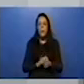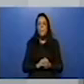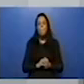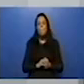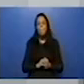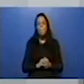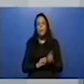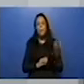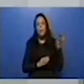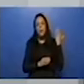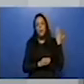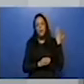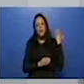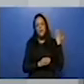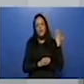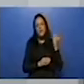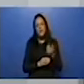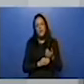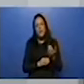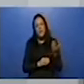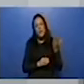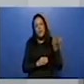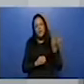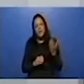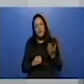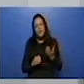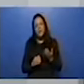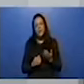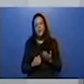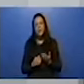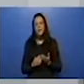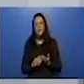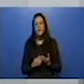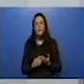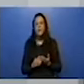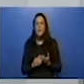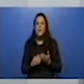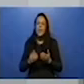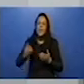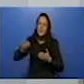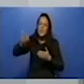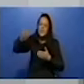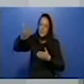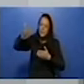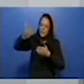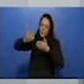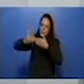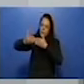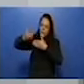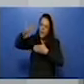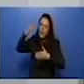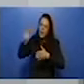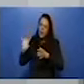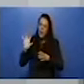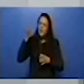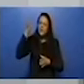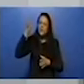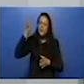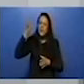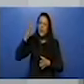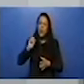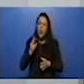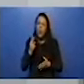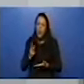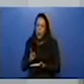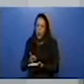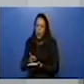falando sobre algo que estava ou estavam acontecendo. Veja só que simplicidade.